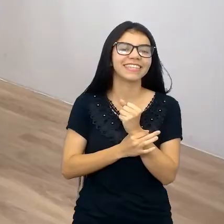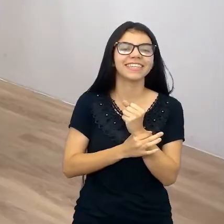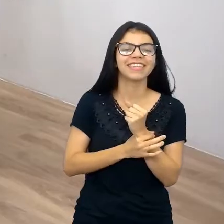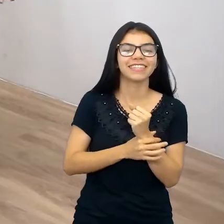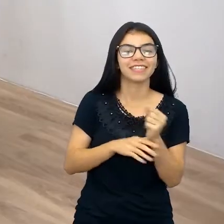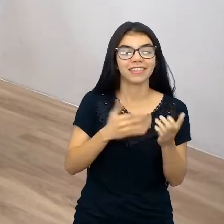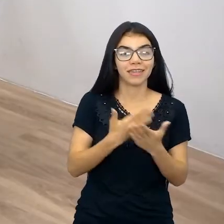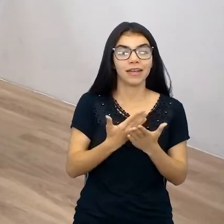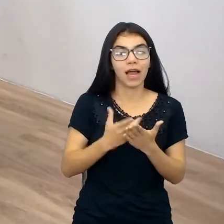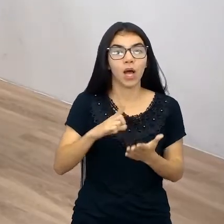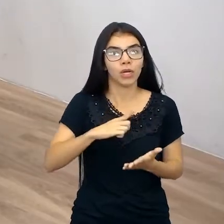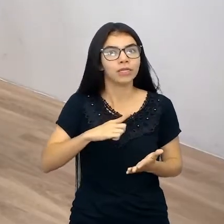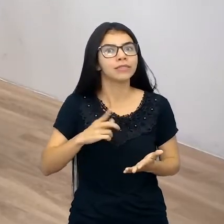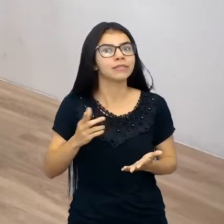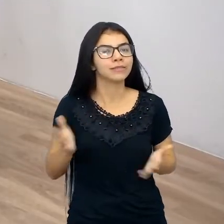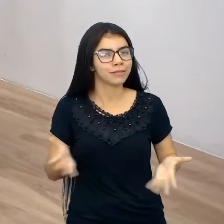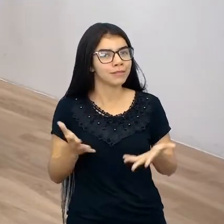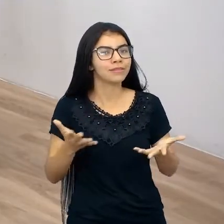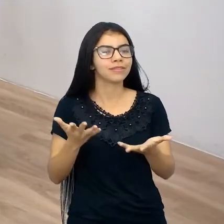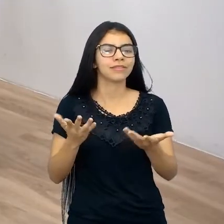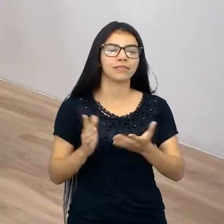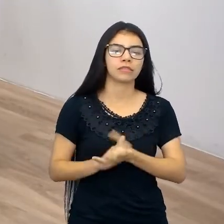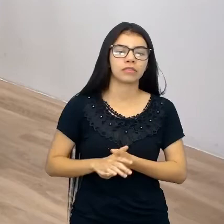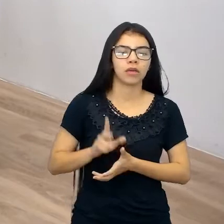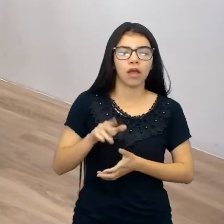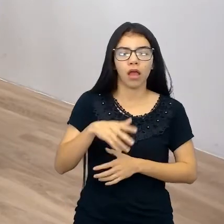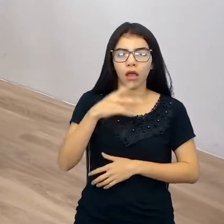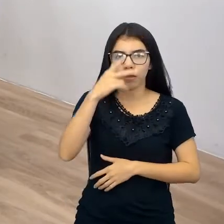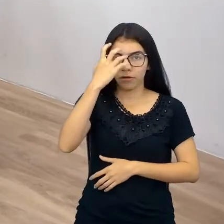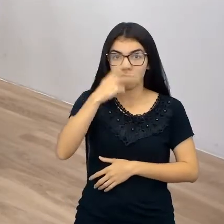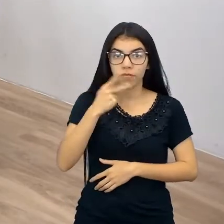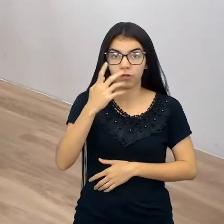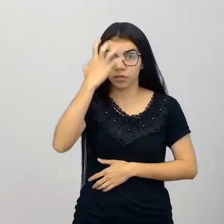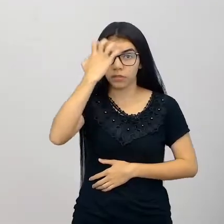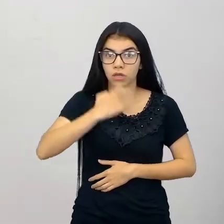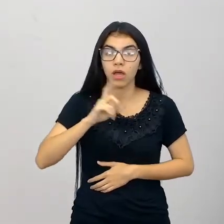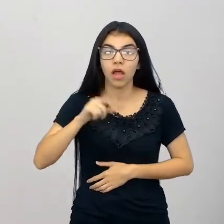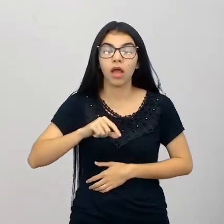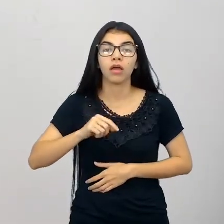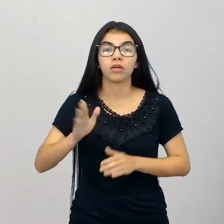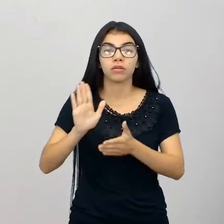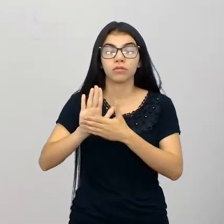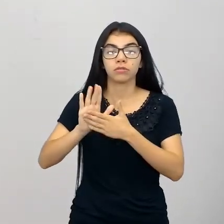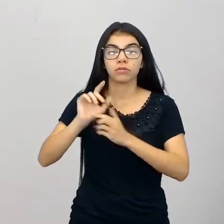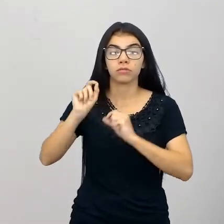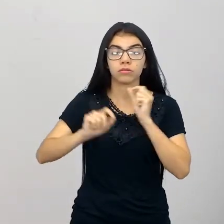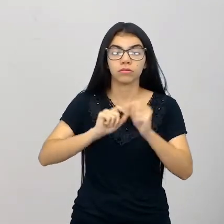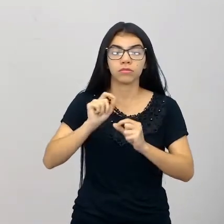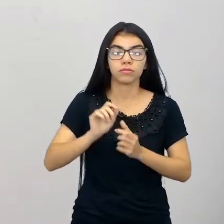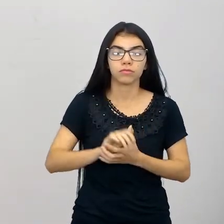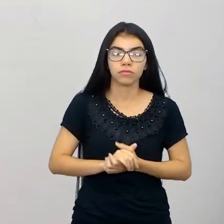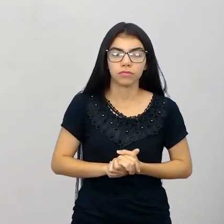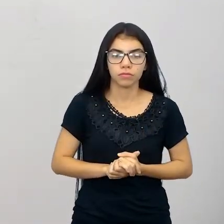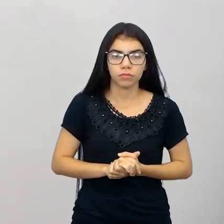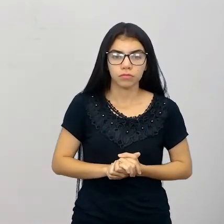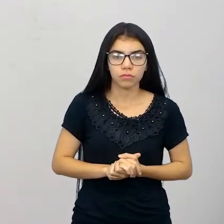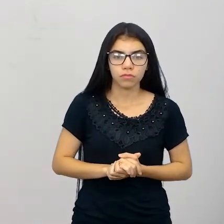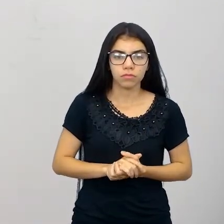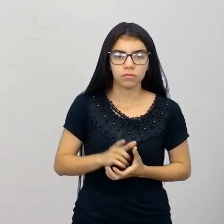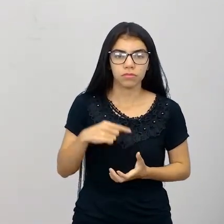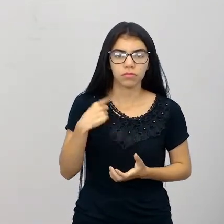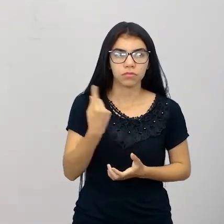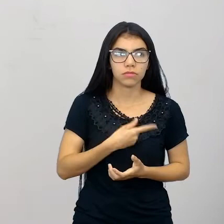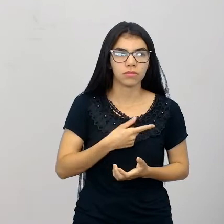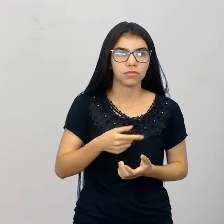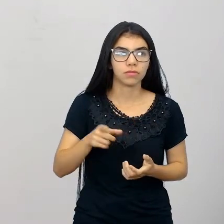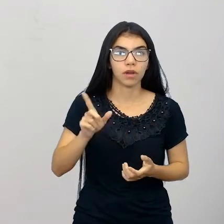né? A aula teve, a aula estava aí. Não, mas falando sério, a ideia é que vocês agora, quando a gente vira